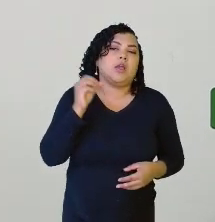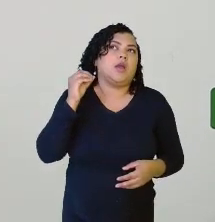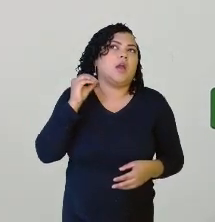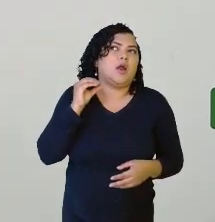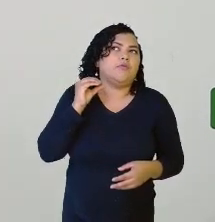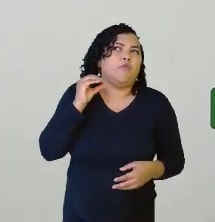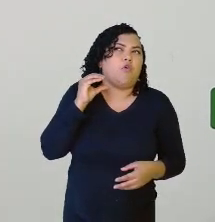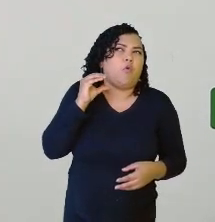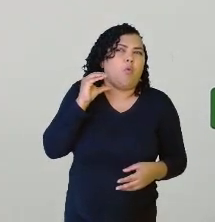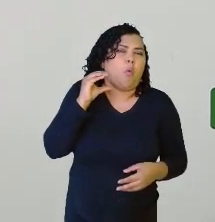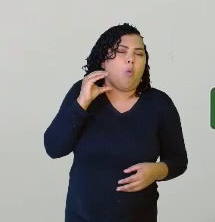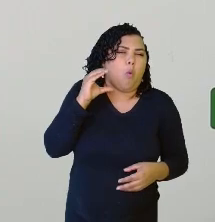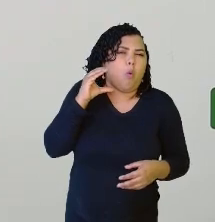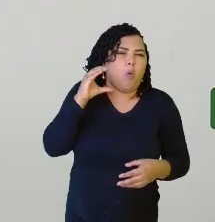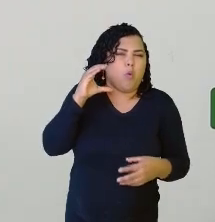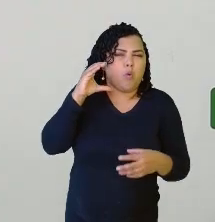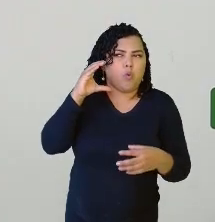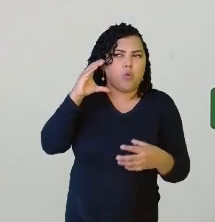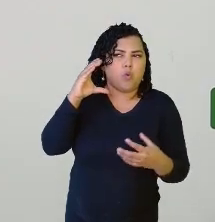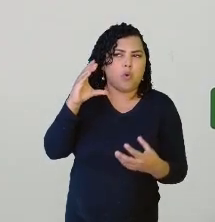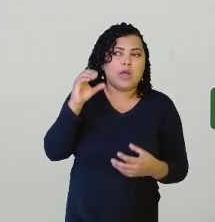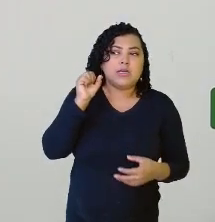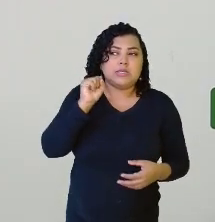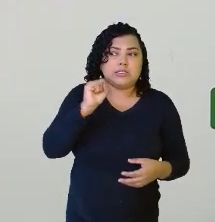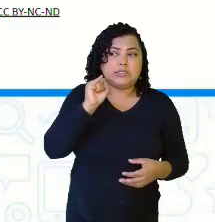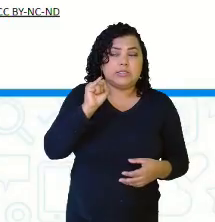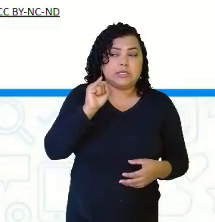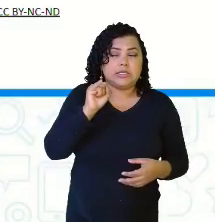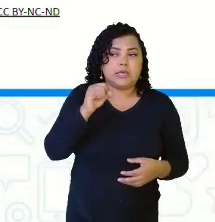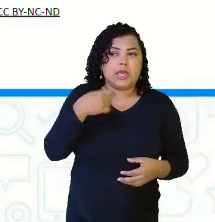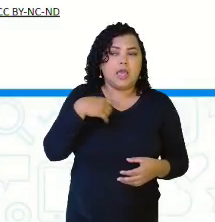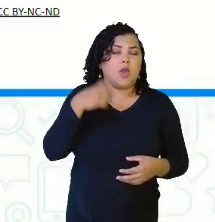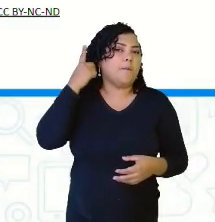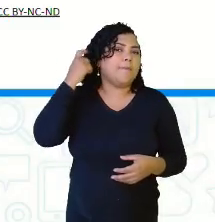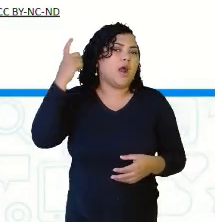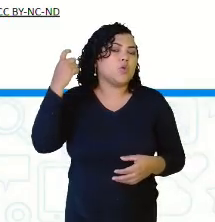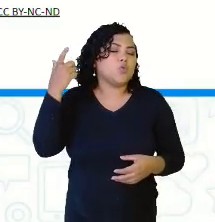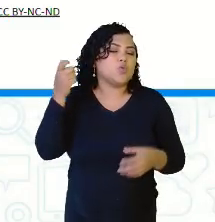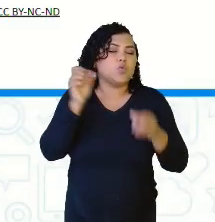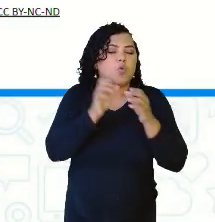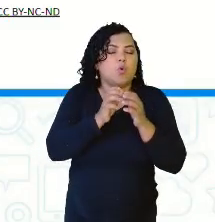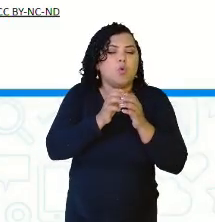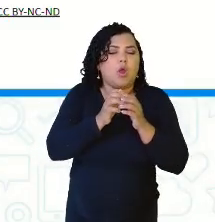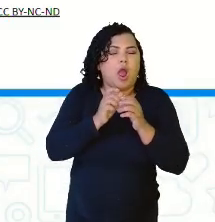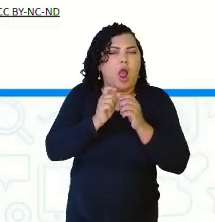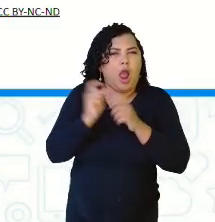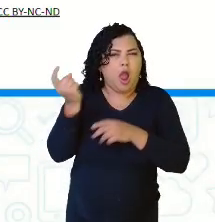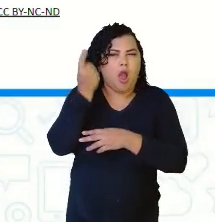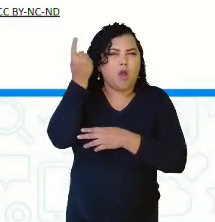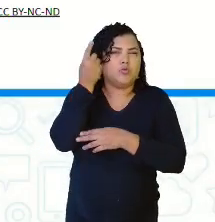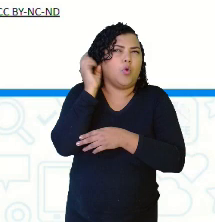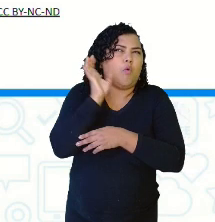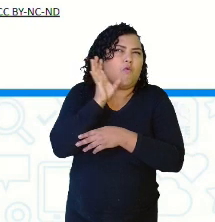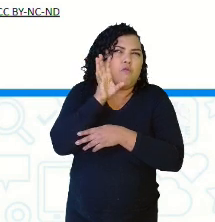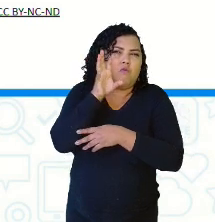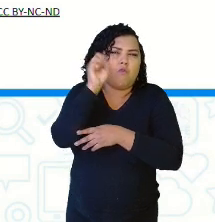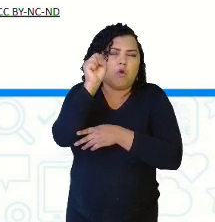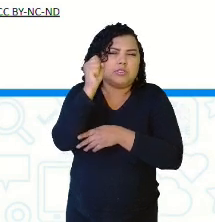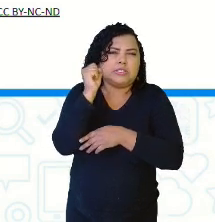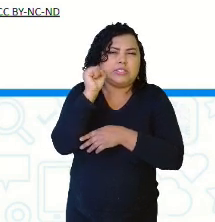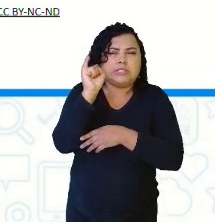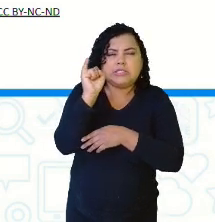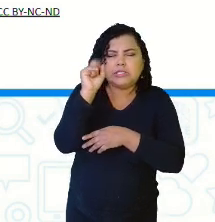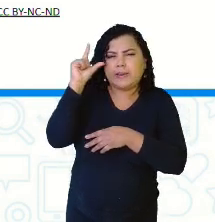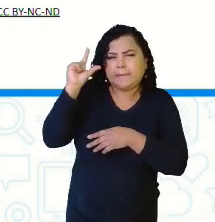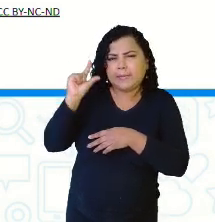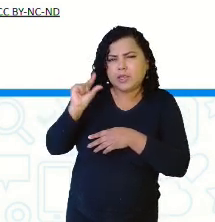volume é forte, aliás, desculpa, se o volume é maior, o som fica forte. Se é menor, o som